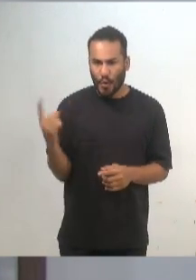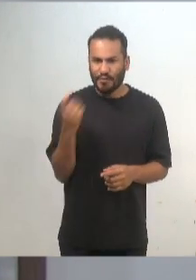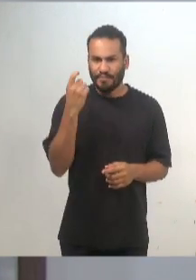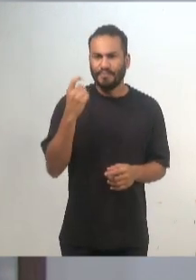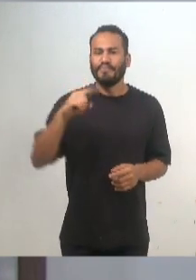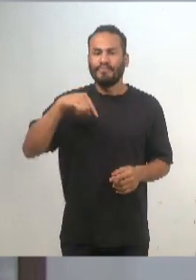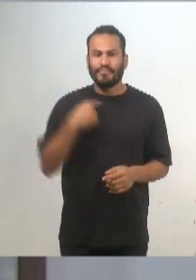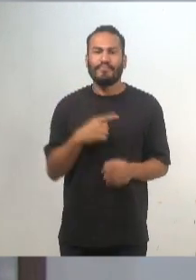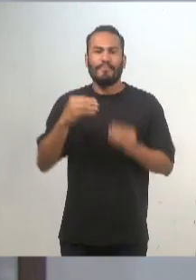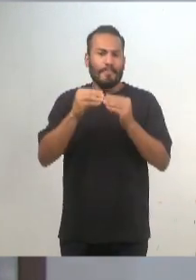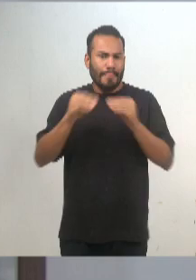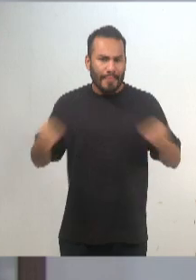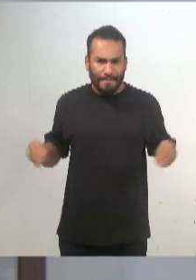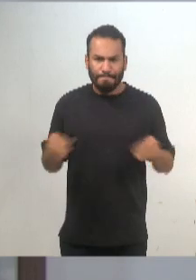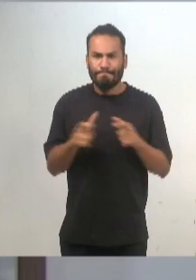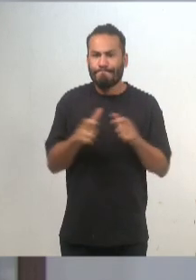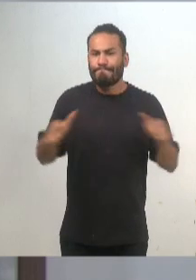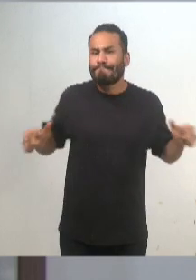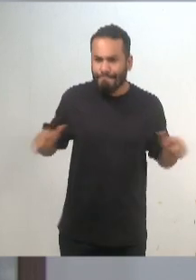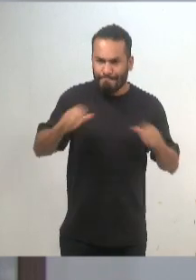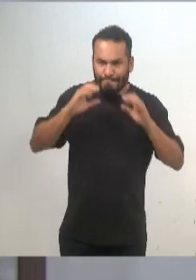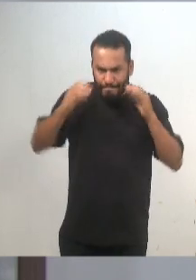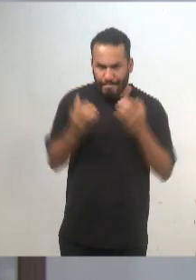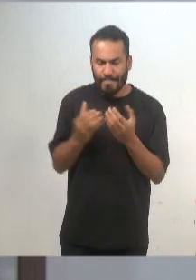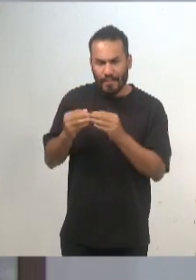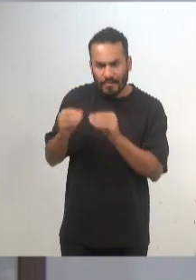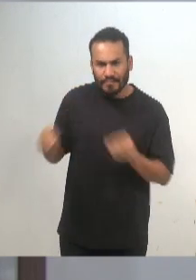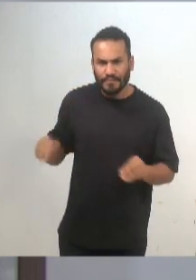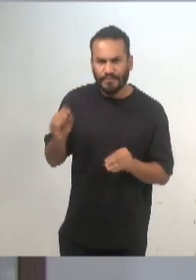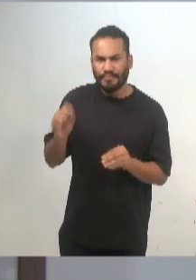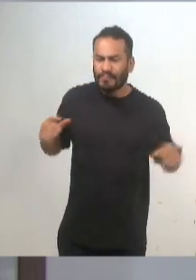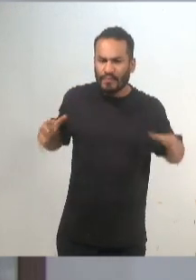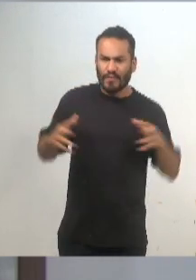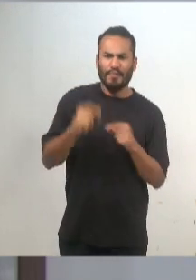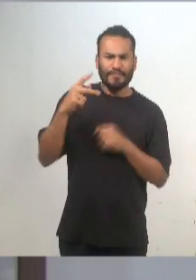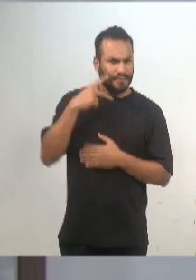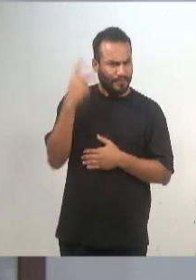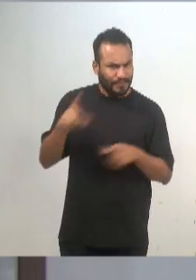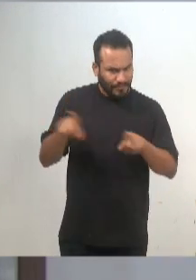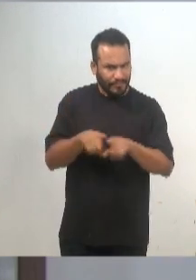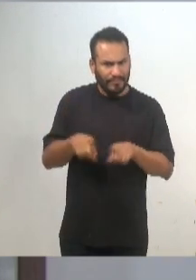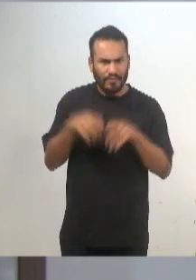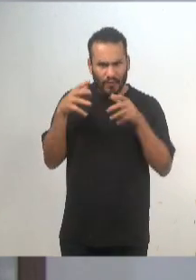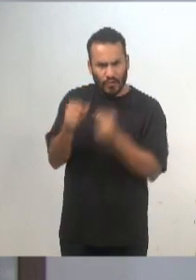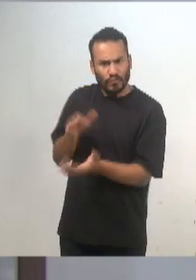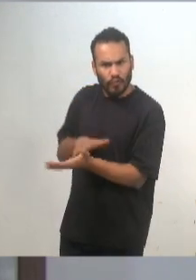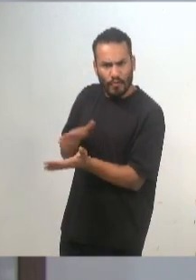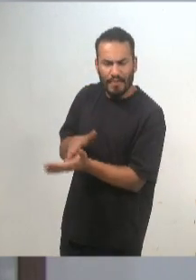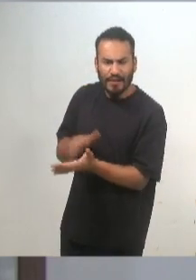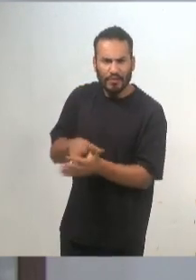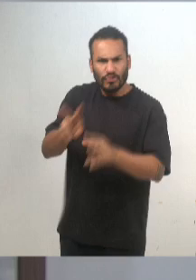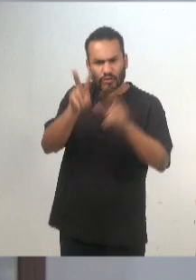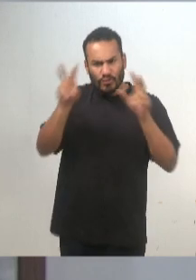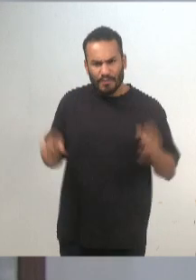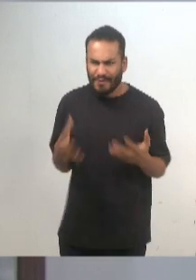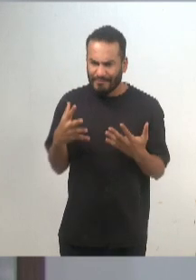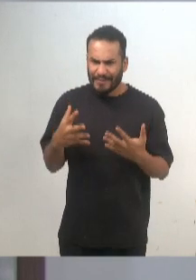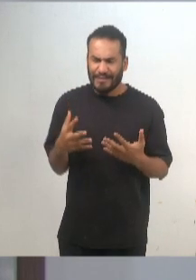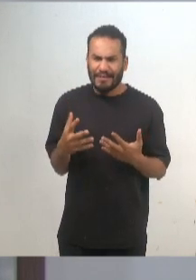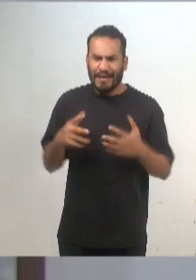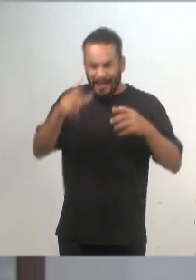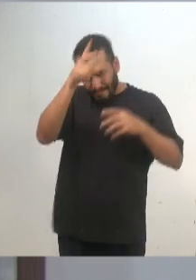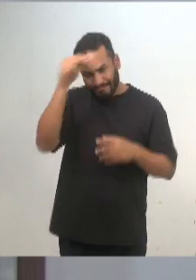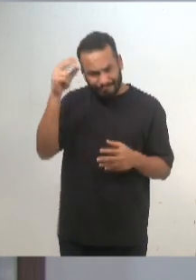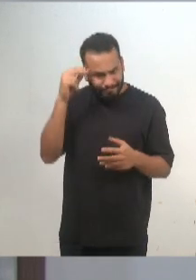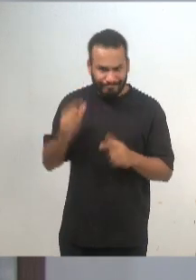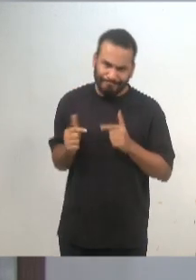para que a gente tenha um prejuízo enorme à comunidade e um prejuízo a todos os vereadores também, que vão ser todos cobrados a respeito dessa inação do Poder